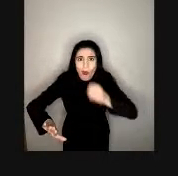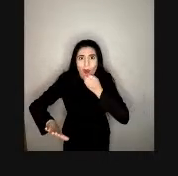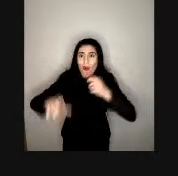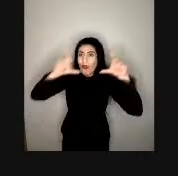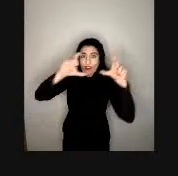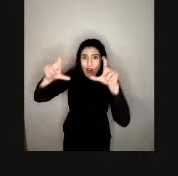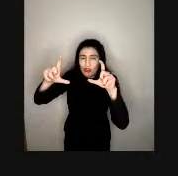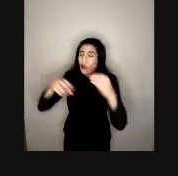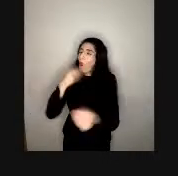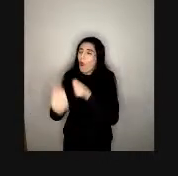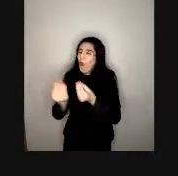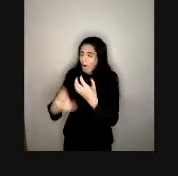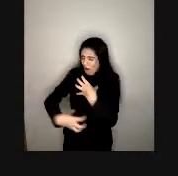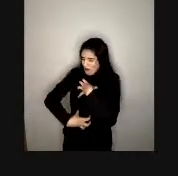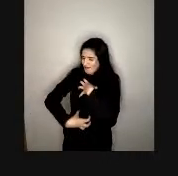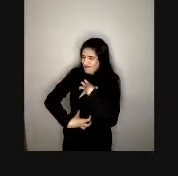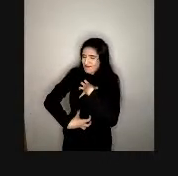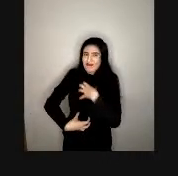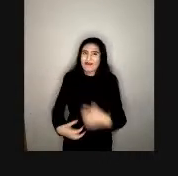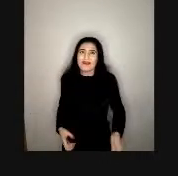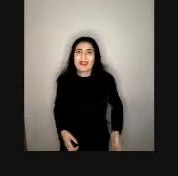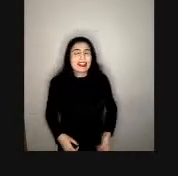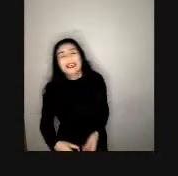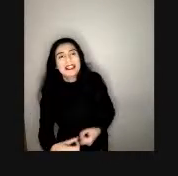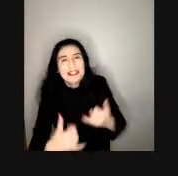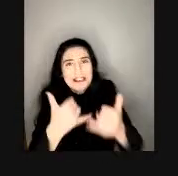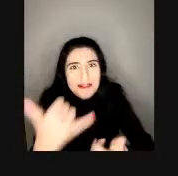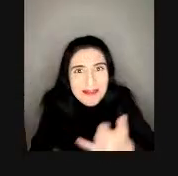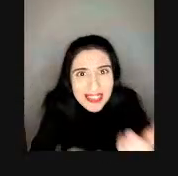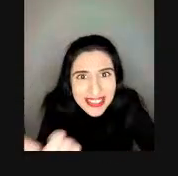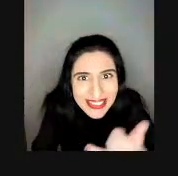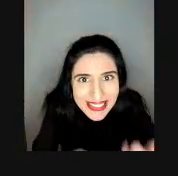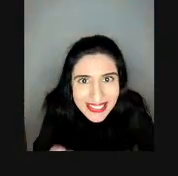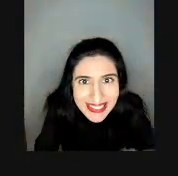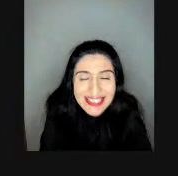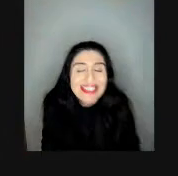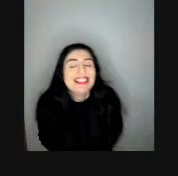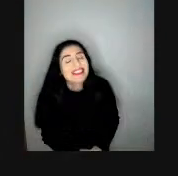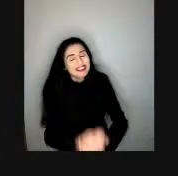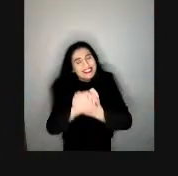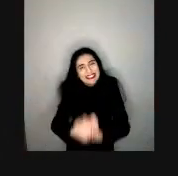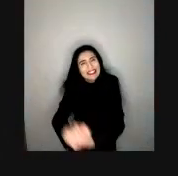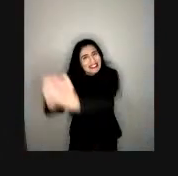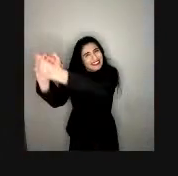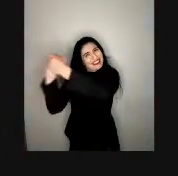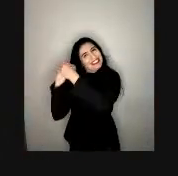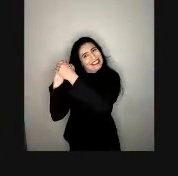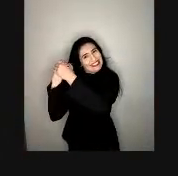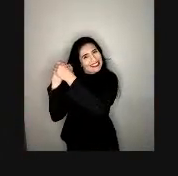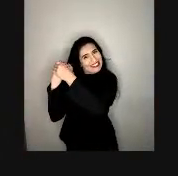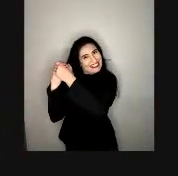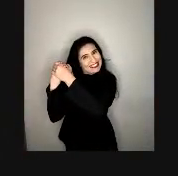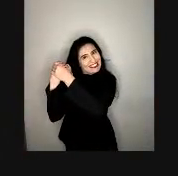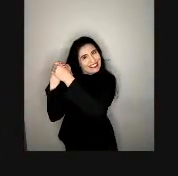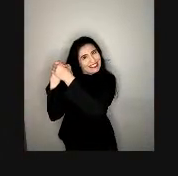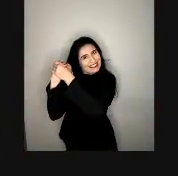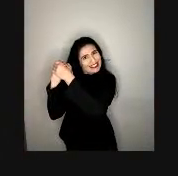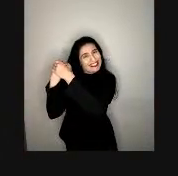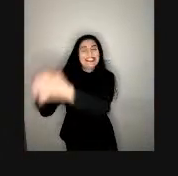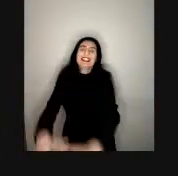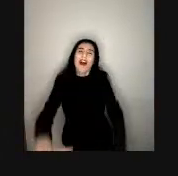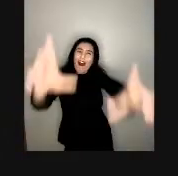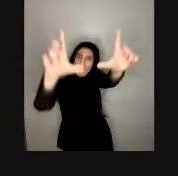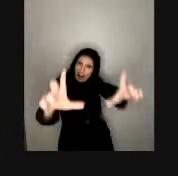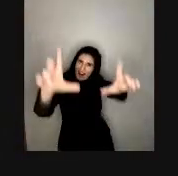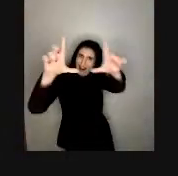sentindo? E ela fez essa pose brincando comigo e eu ainda peguei o clique antes de desligar o equipamento, né? E ela